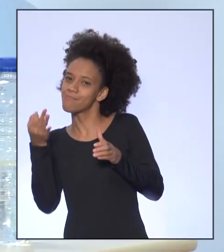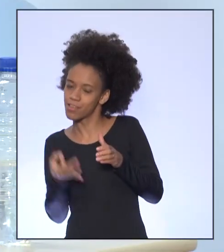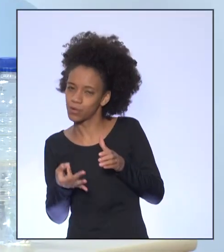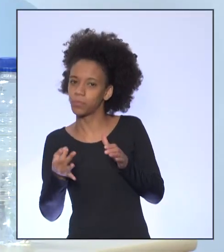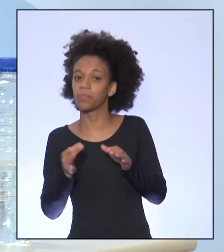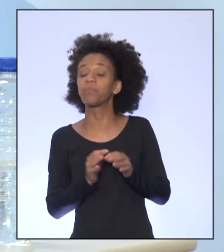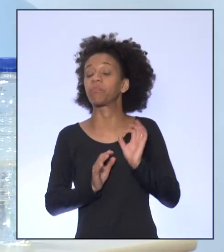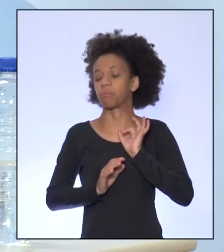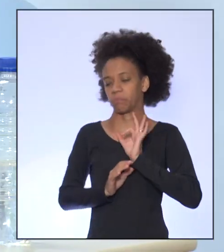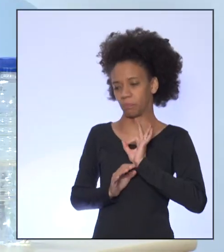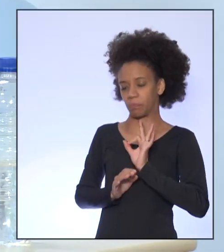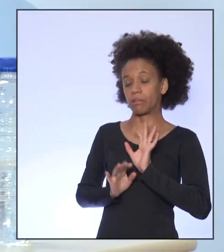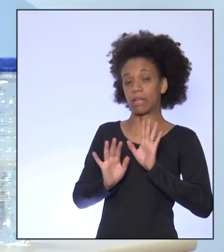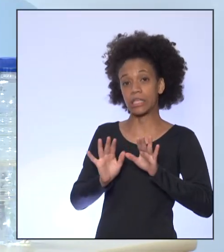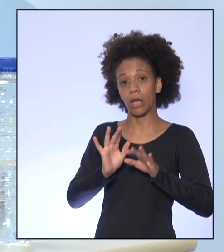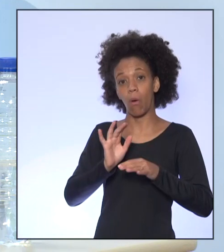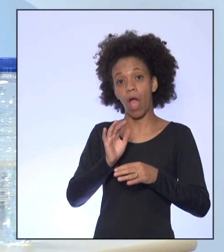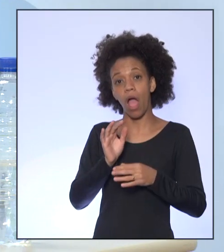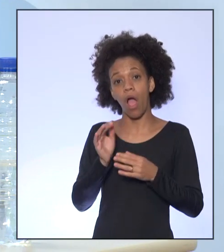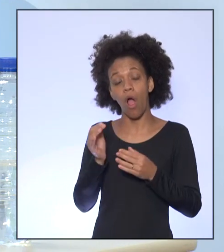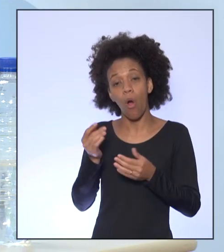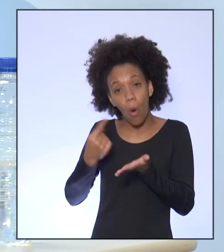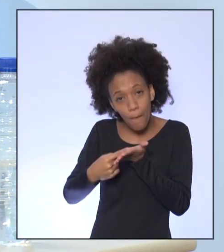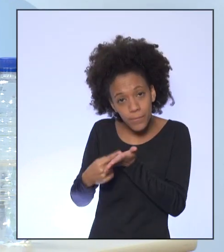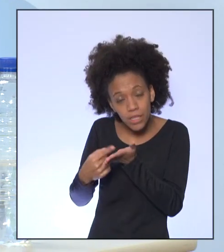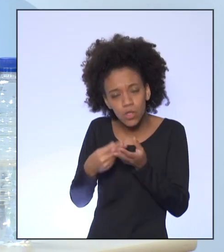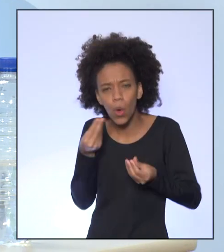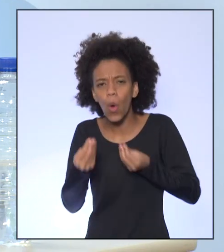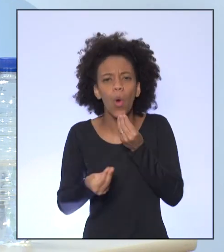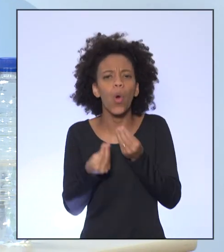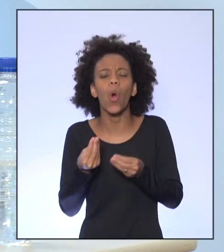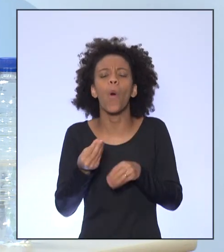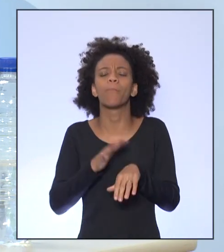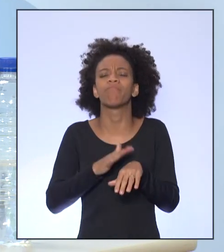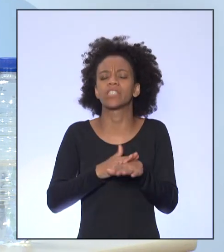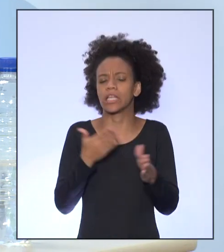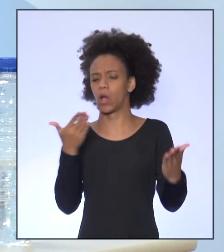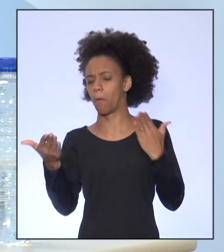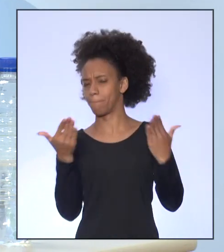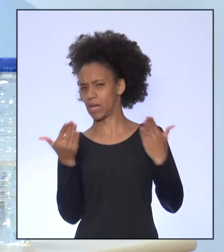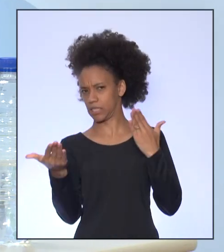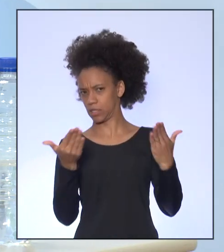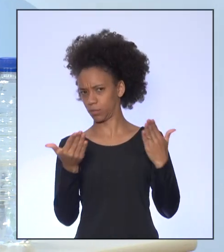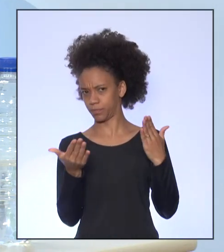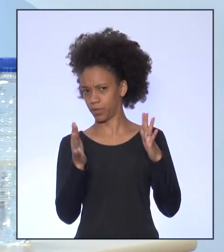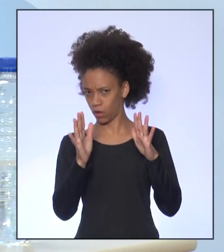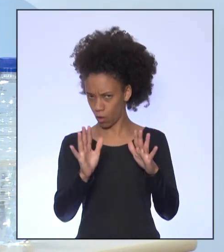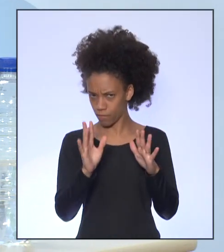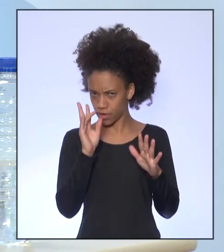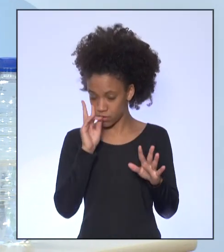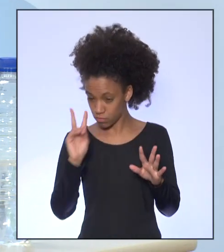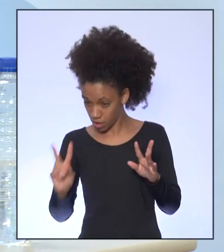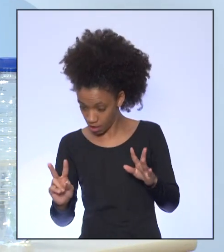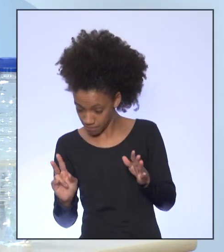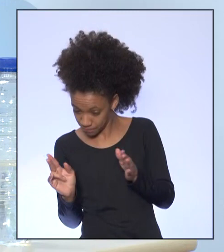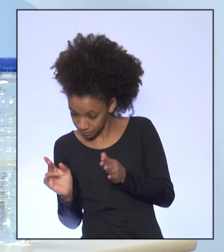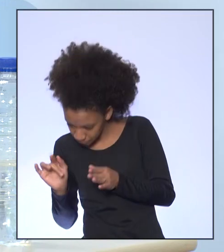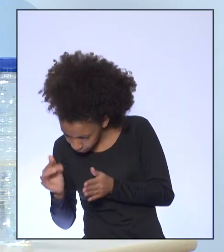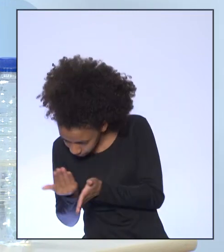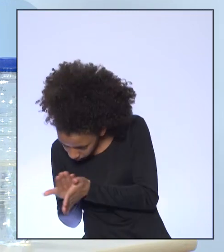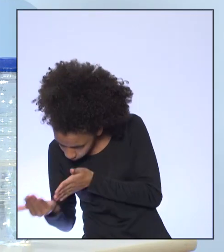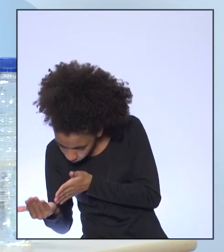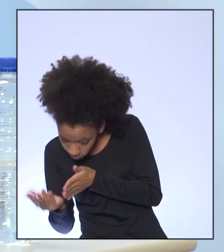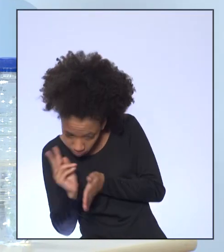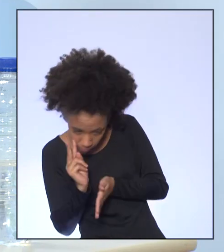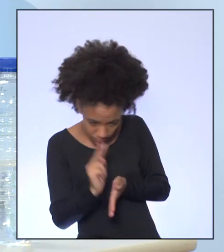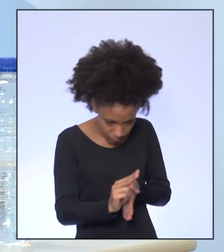porque igual foi combinado aqui. Como que a gente vai fazer essa análise? A gente vai olhar a composição inicial e a composição